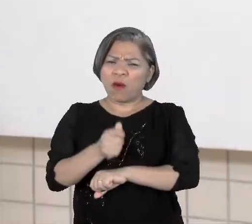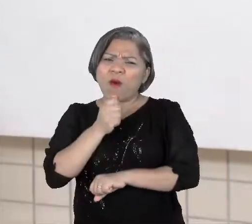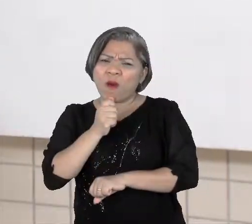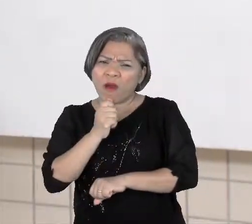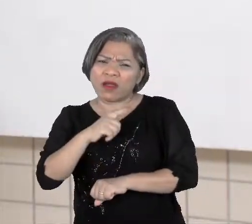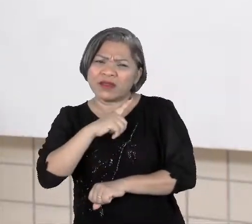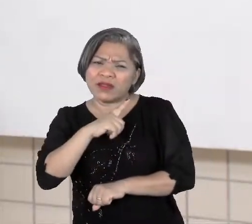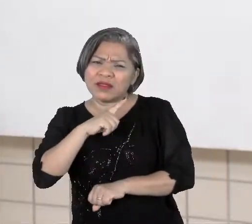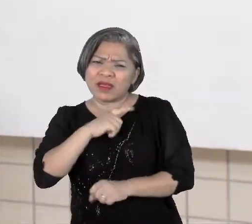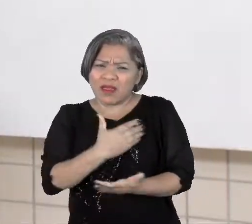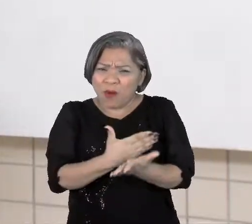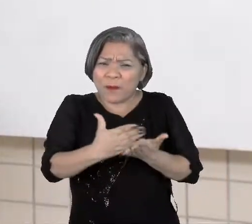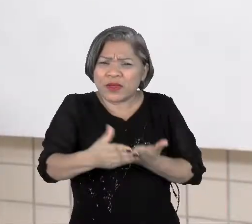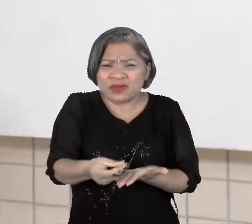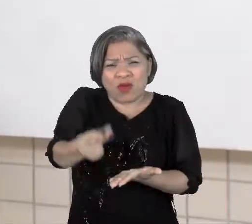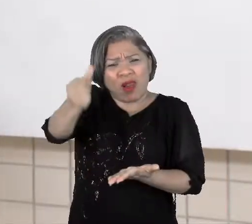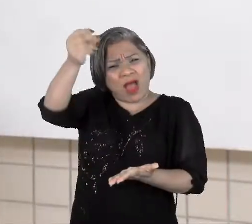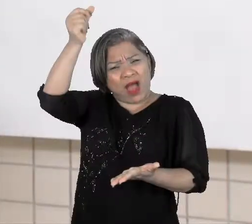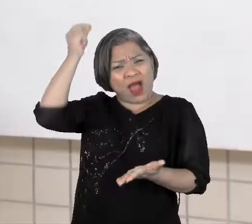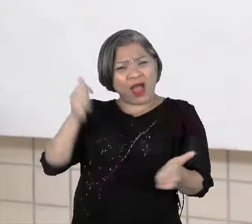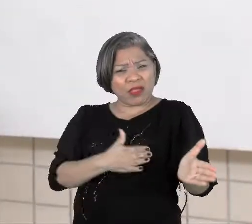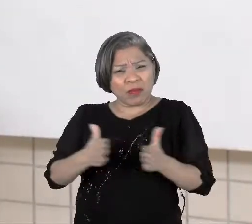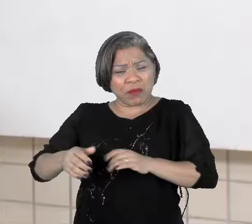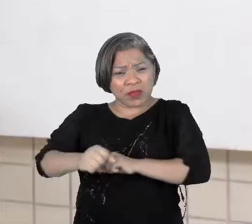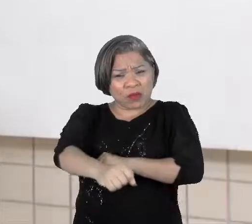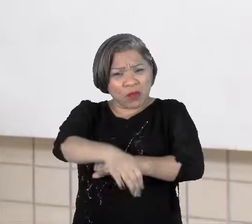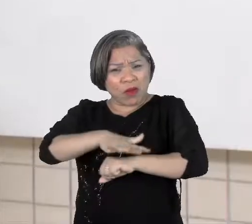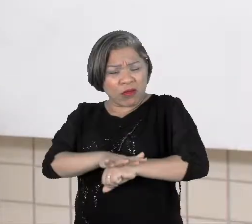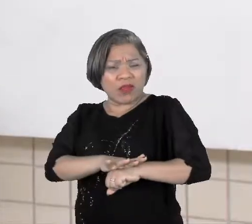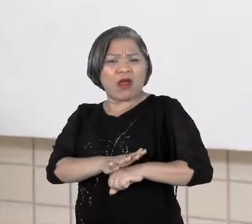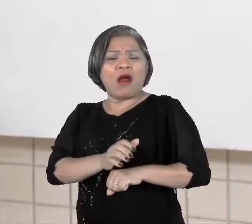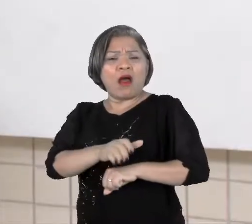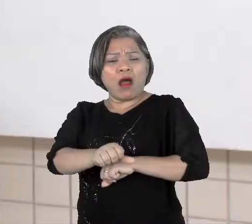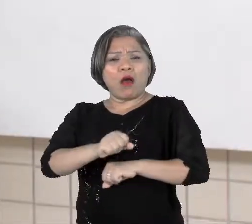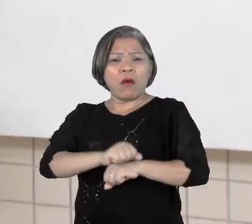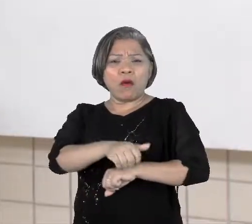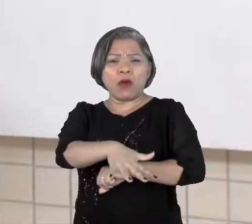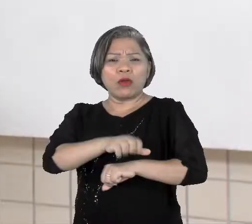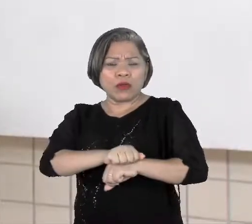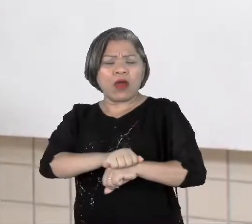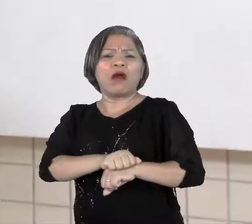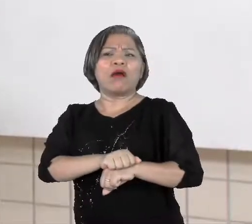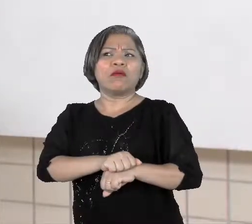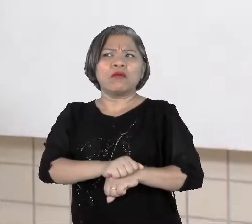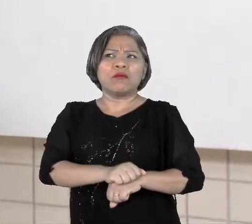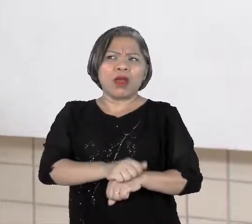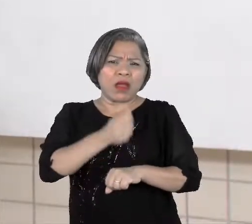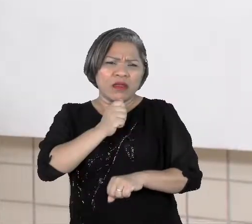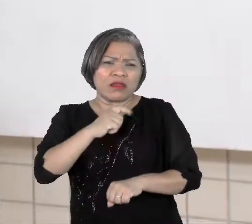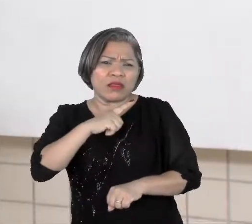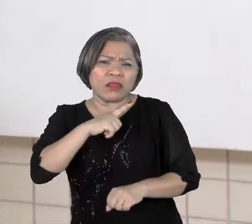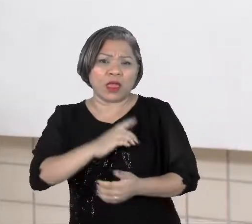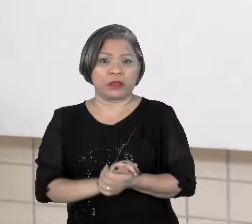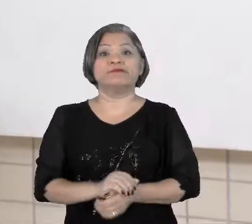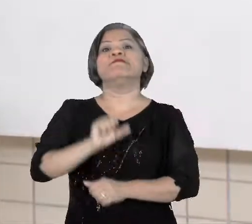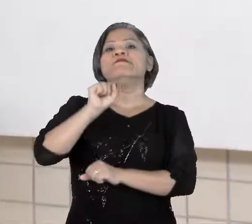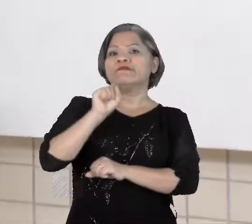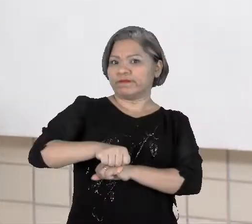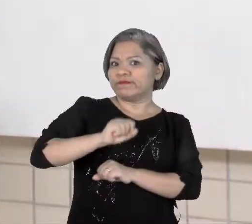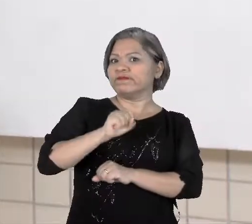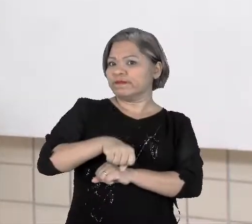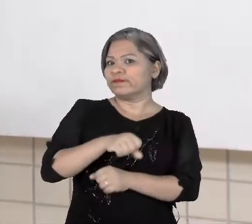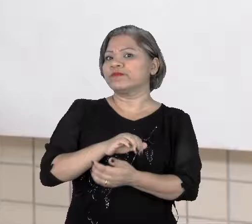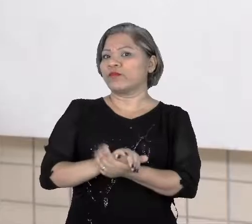período colonial e ainda tem? Sim, segundo pesquisas feitas no ano de 2010, o Tocantins